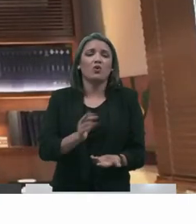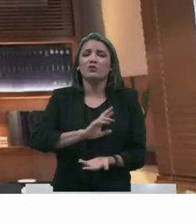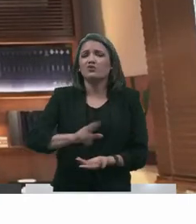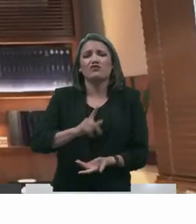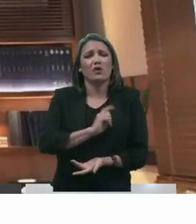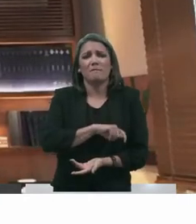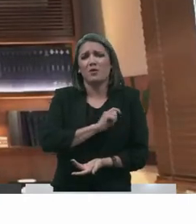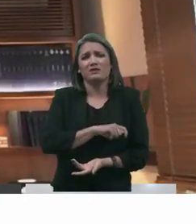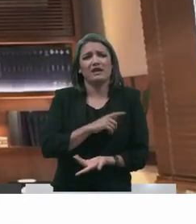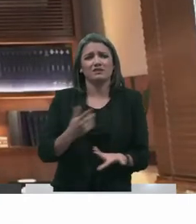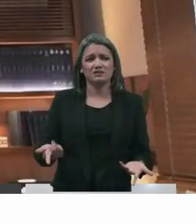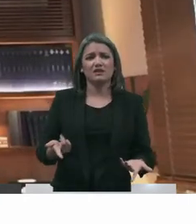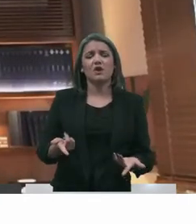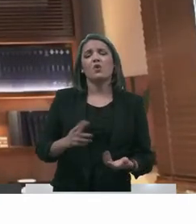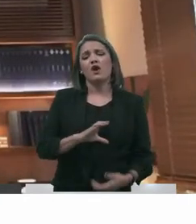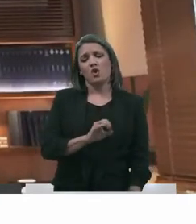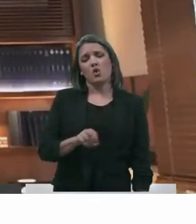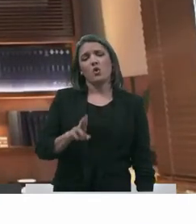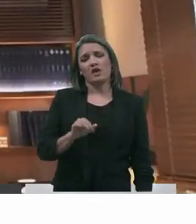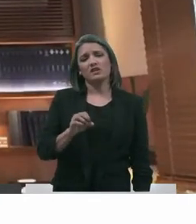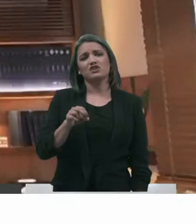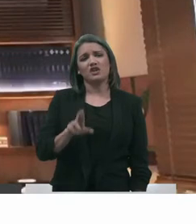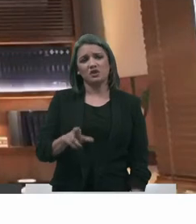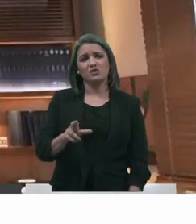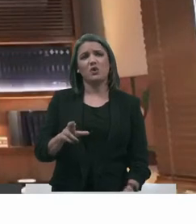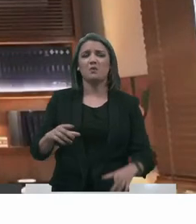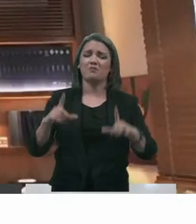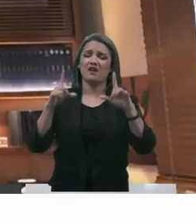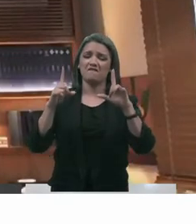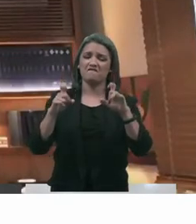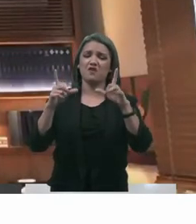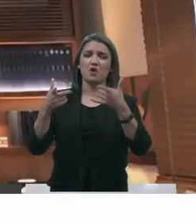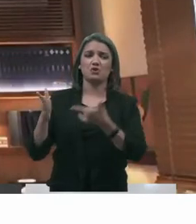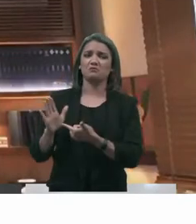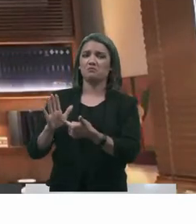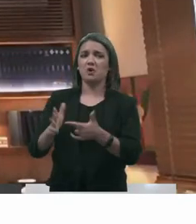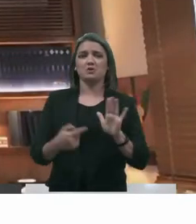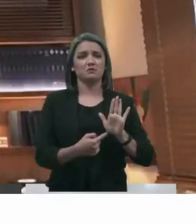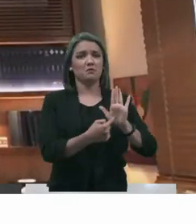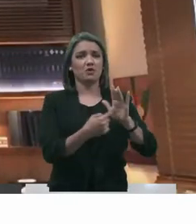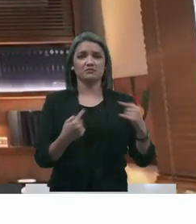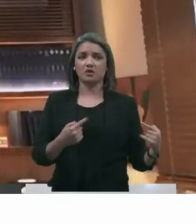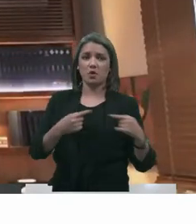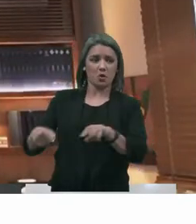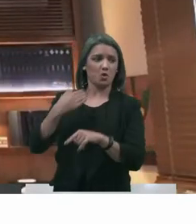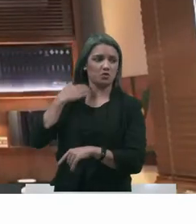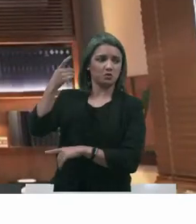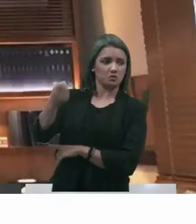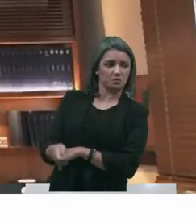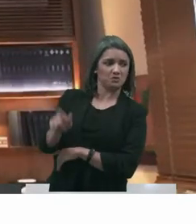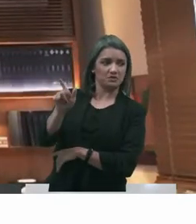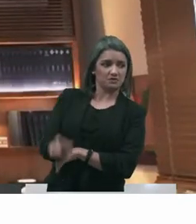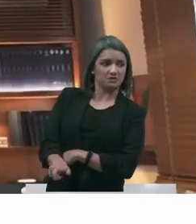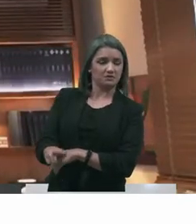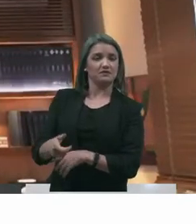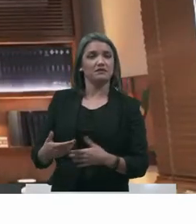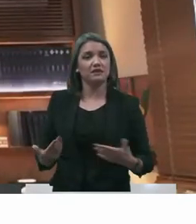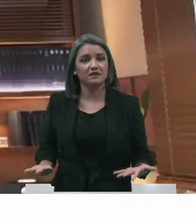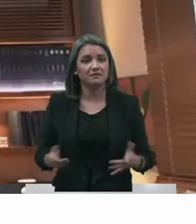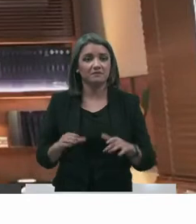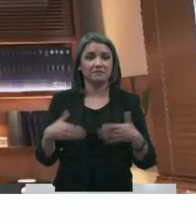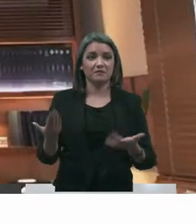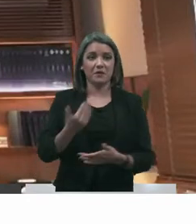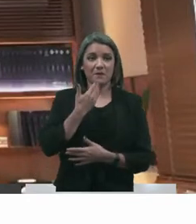processo. E o então corregedor pega essa imagem e usa isso em desfavor do magistrado. Então, o que eu